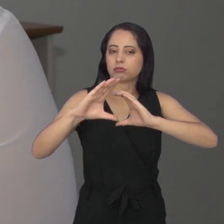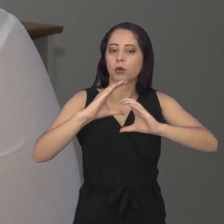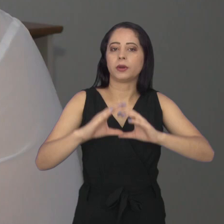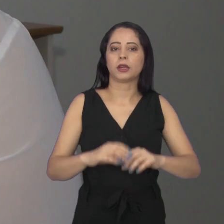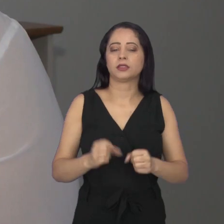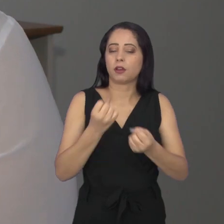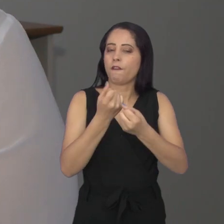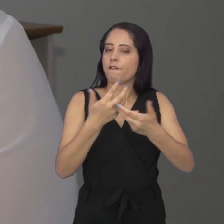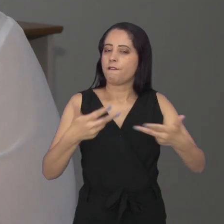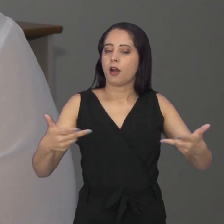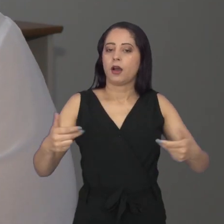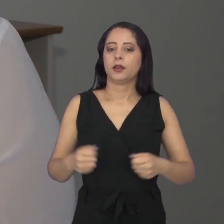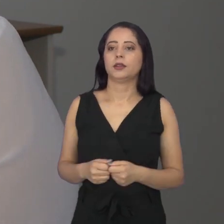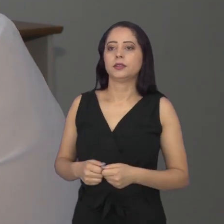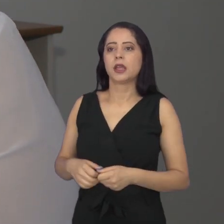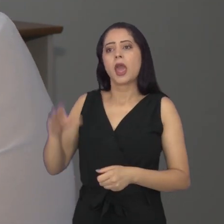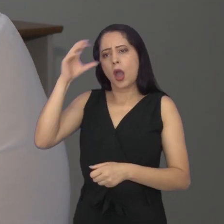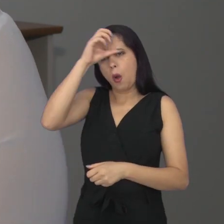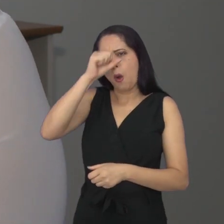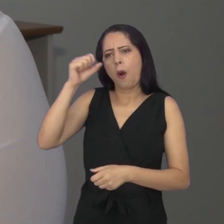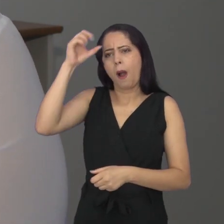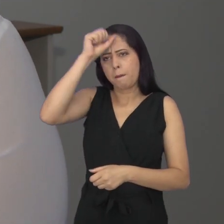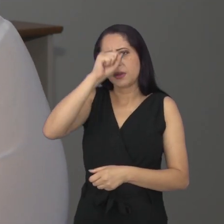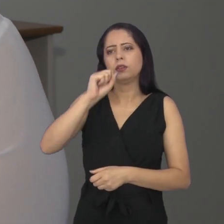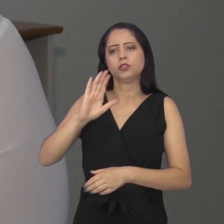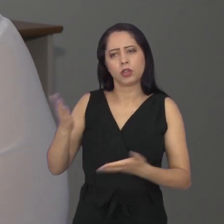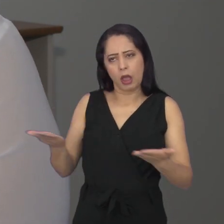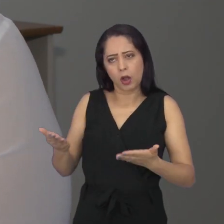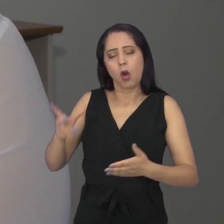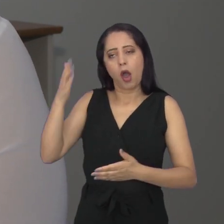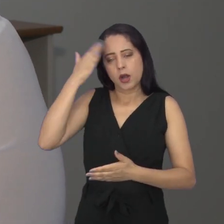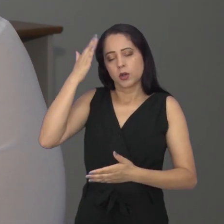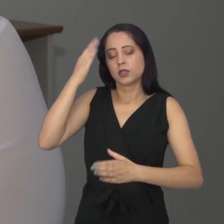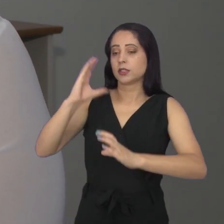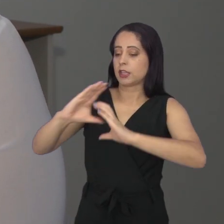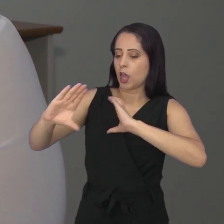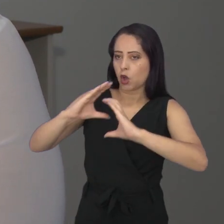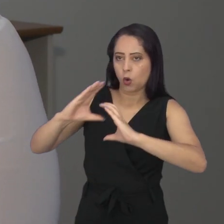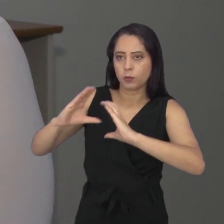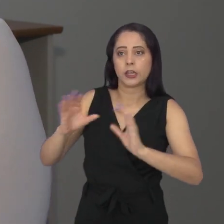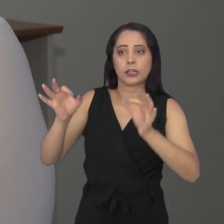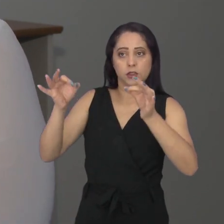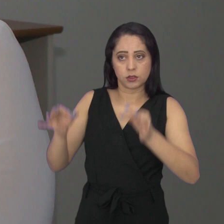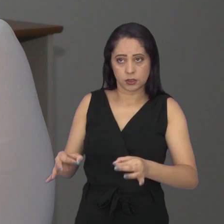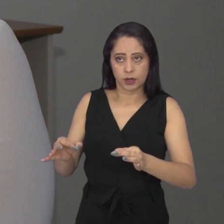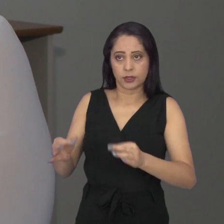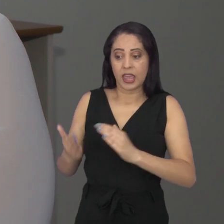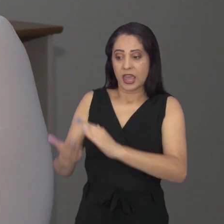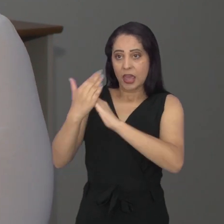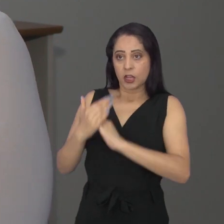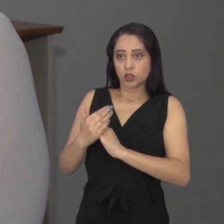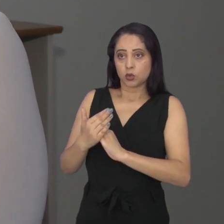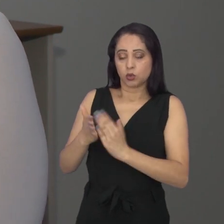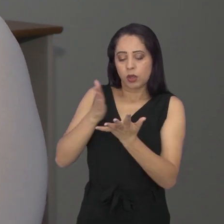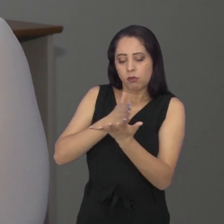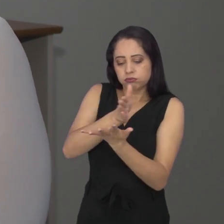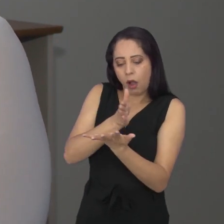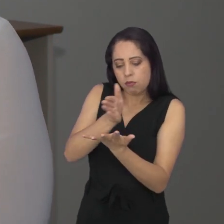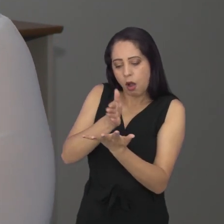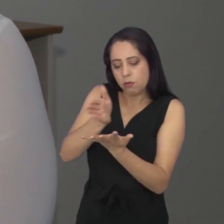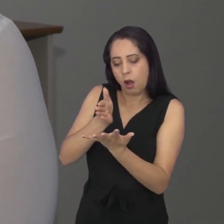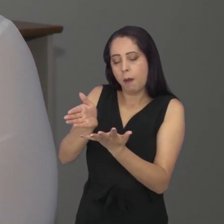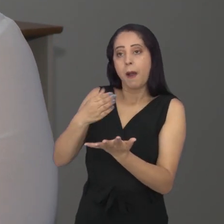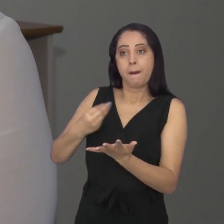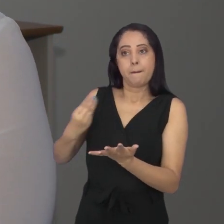Eu tenho aprendido bastante, não só a me comunicar de forma efetiva, mas tem me ajudado em várias áreas da minha vida, é mesmo uma